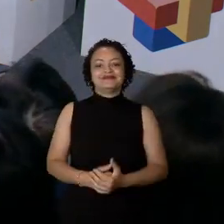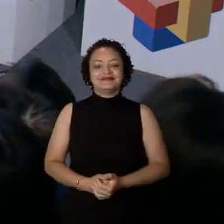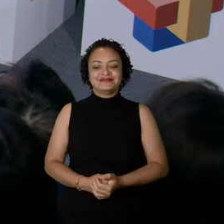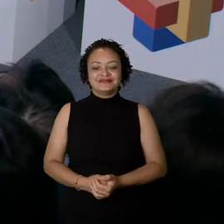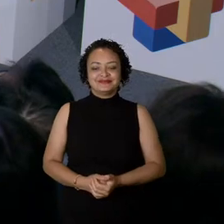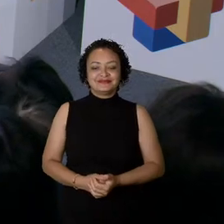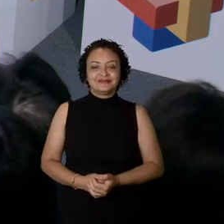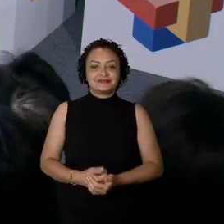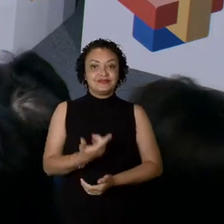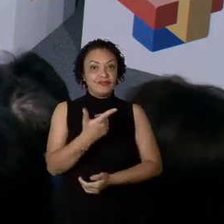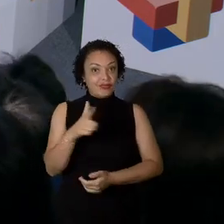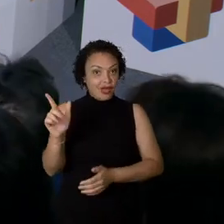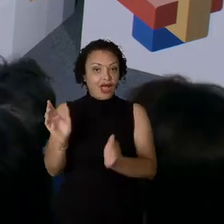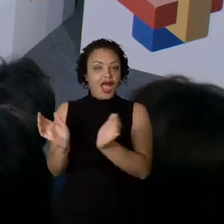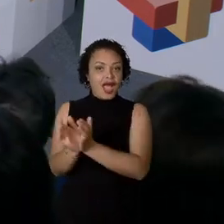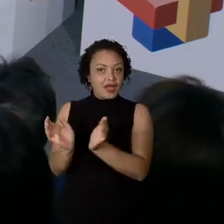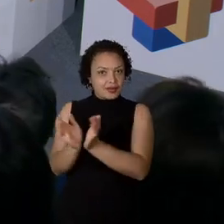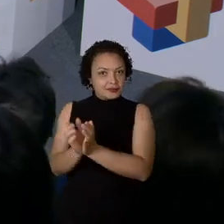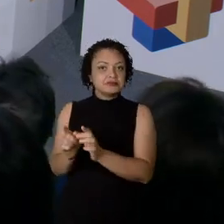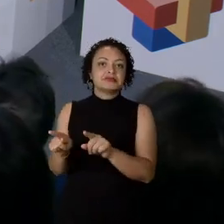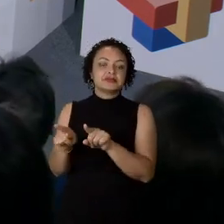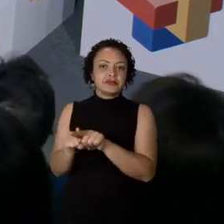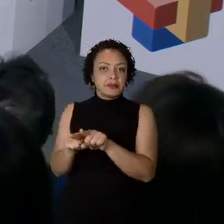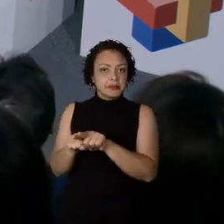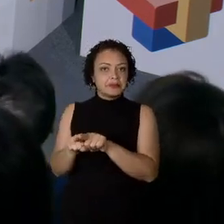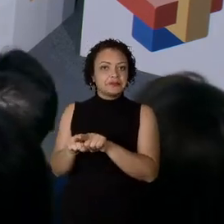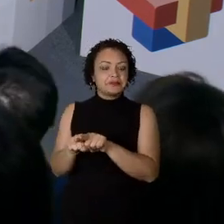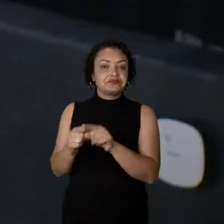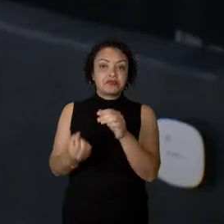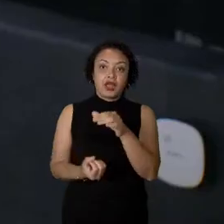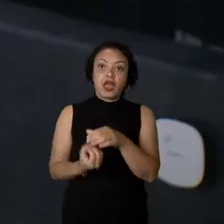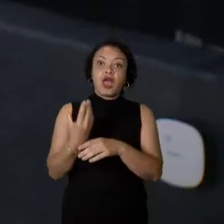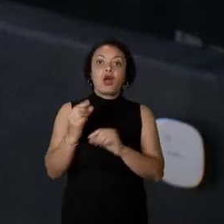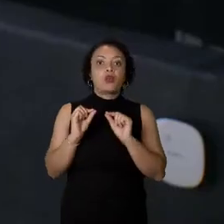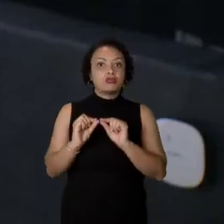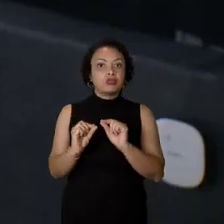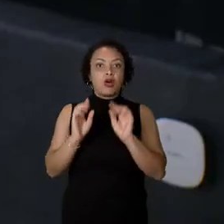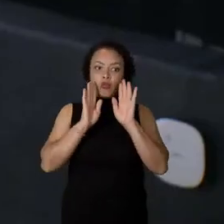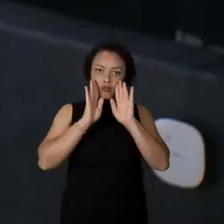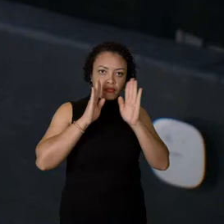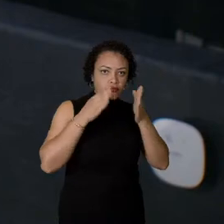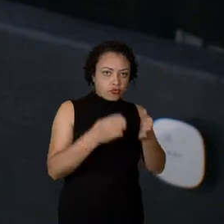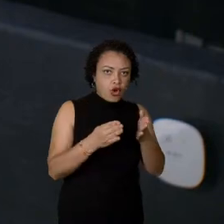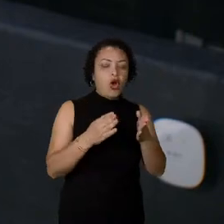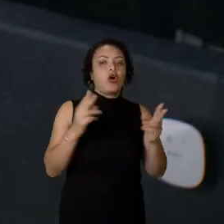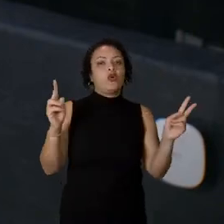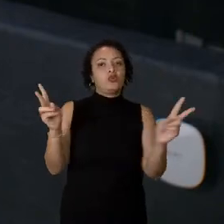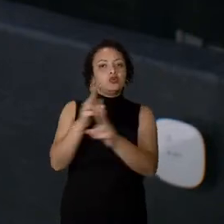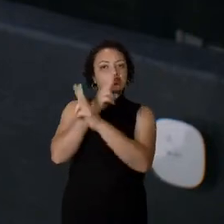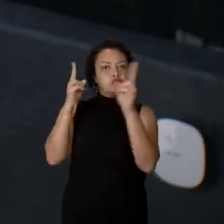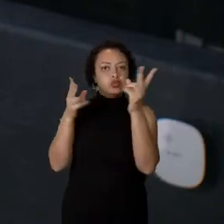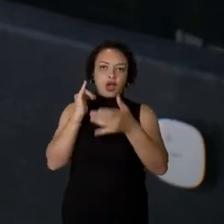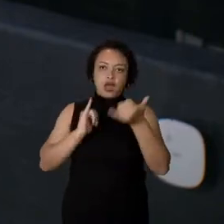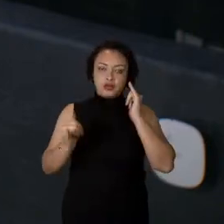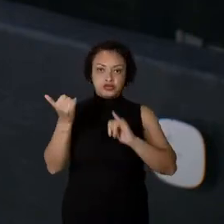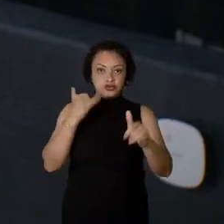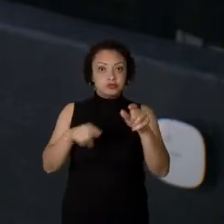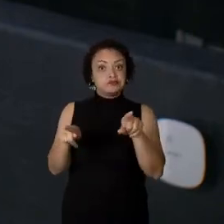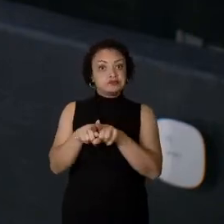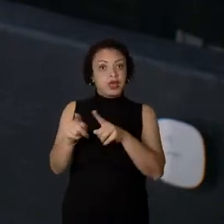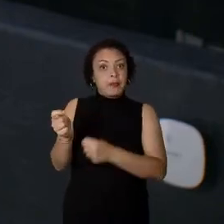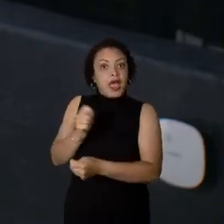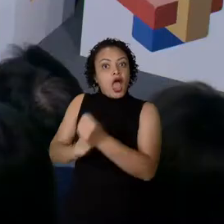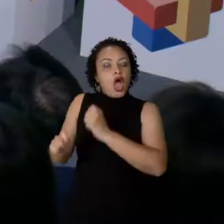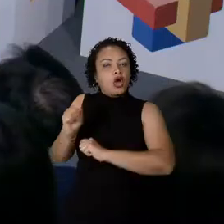outras equipes finalistas criaram também soluções com foco em energia eólica e economia no consumo